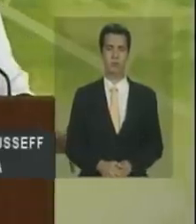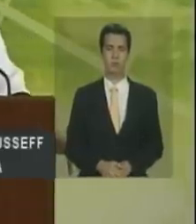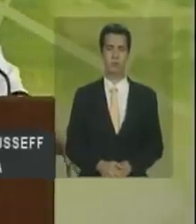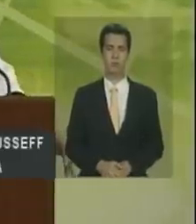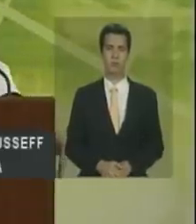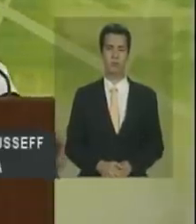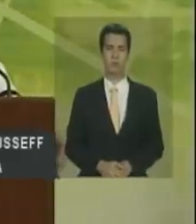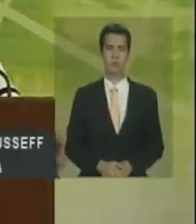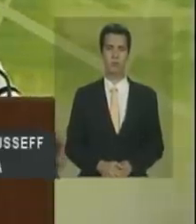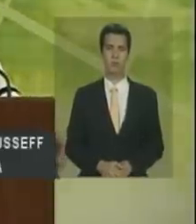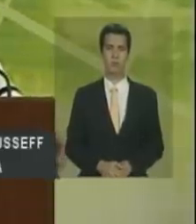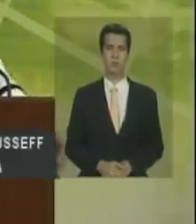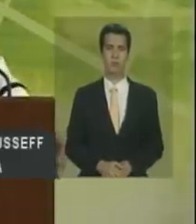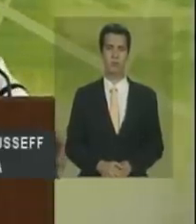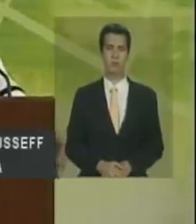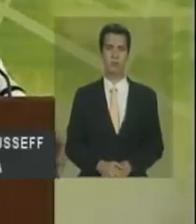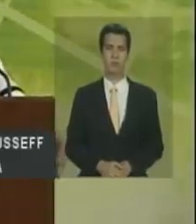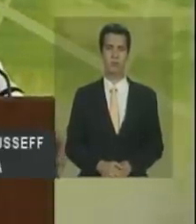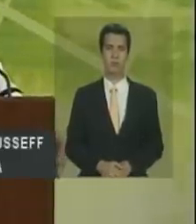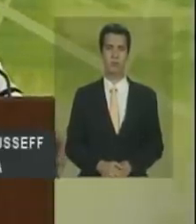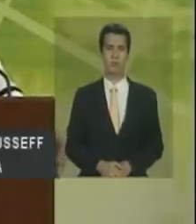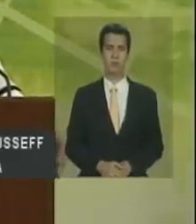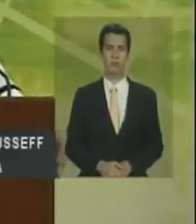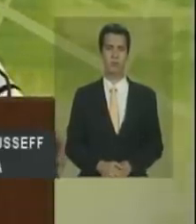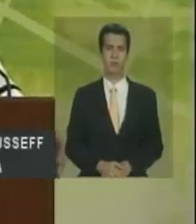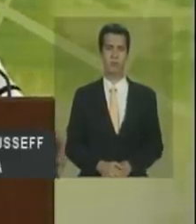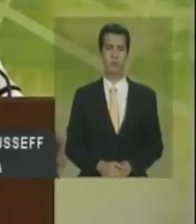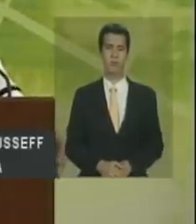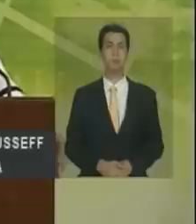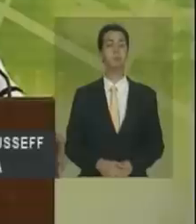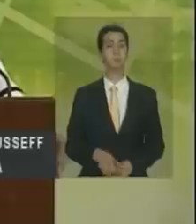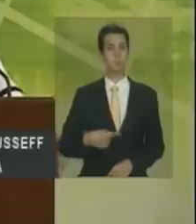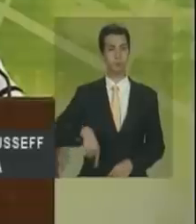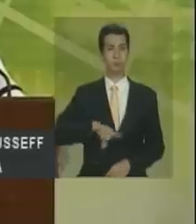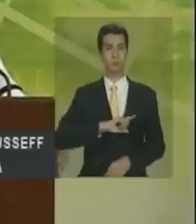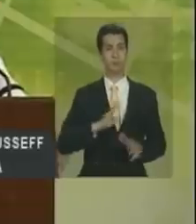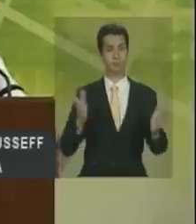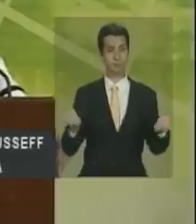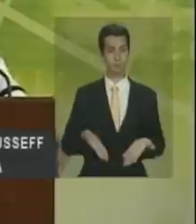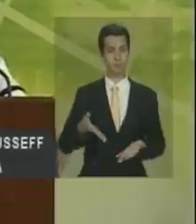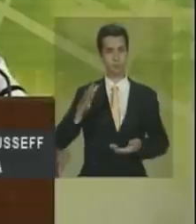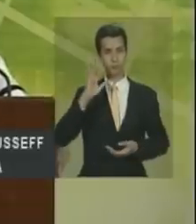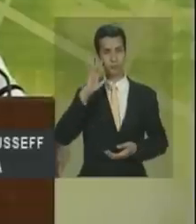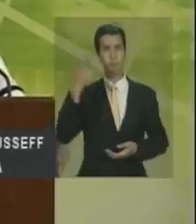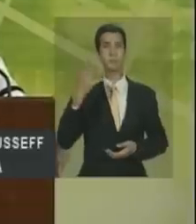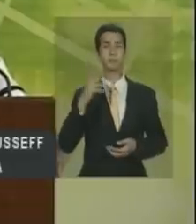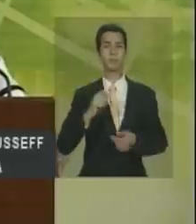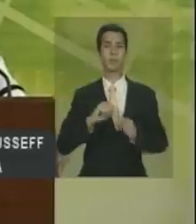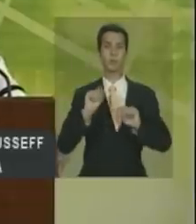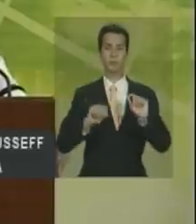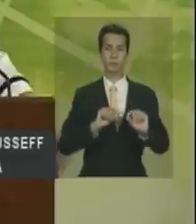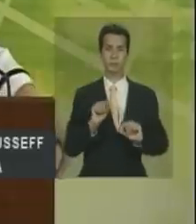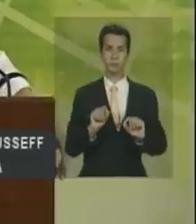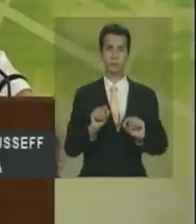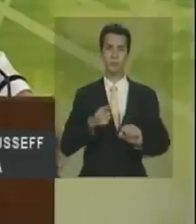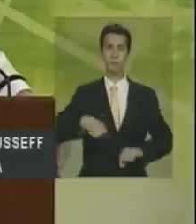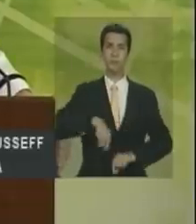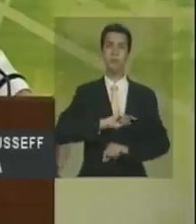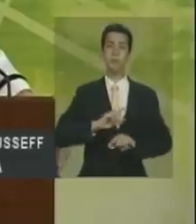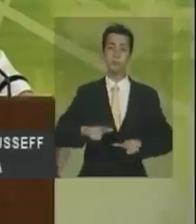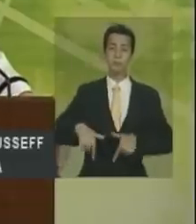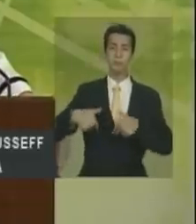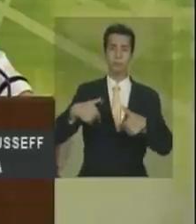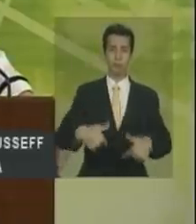Eu quero enfatizar que, com essa medida, o governo enfrenta, junto com as empresas, o desafio da